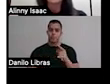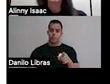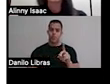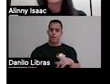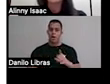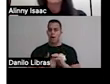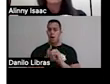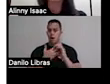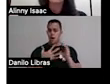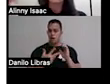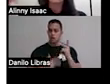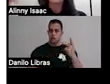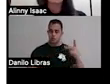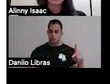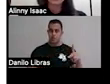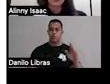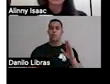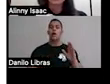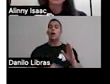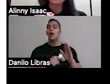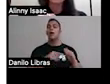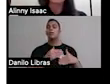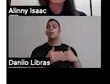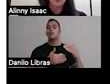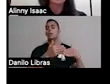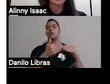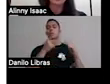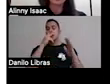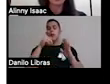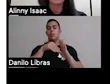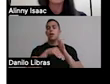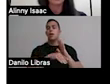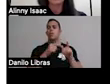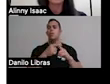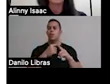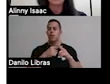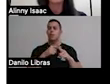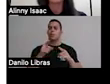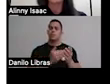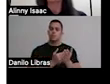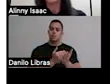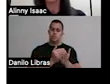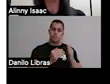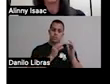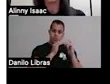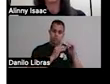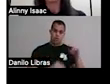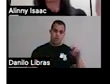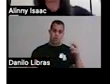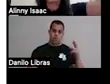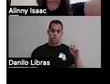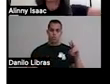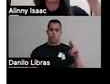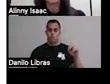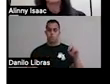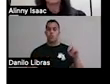essa sinalização ela é retrógrada, ou seja, é uma sinalização que parte do neurônio pós-sináptico para o neurônio pré-sináptico, o